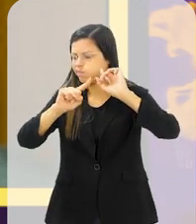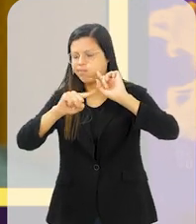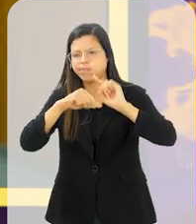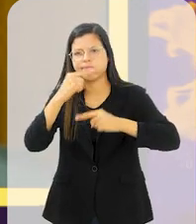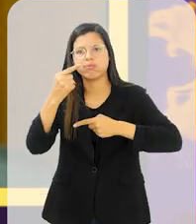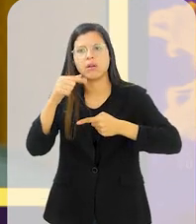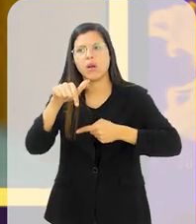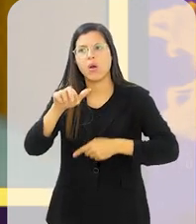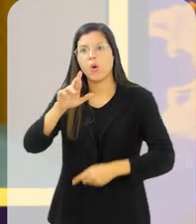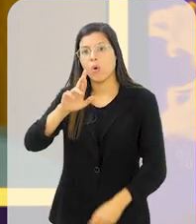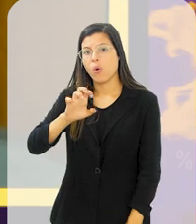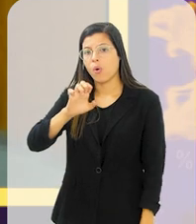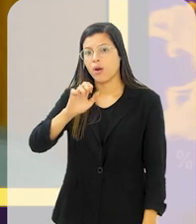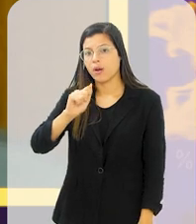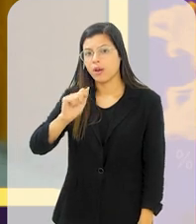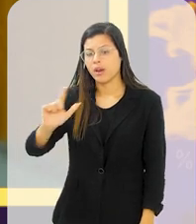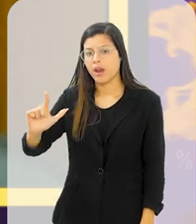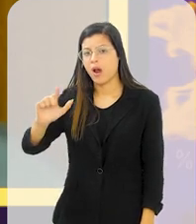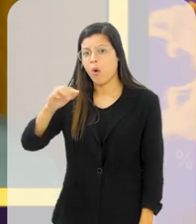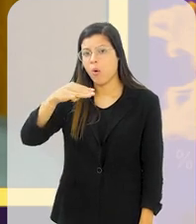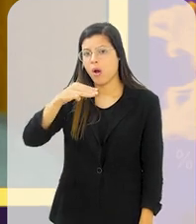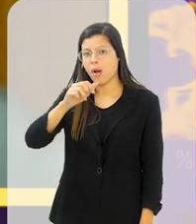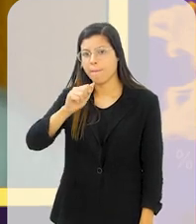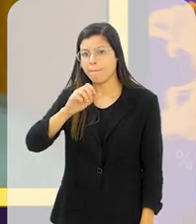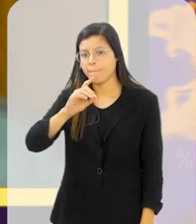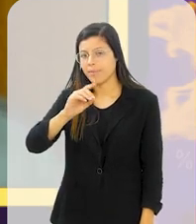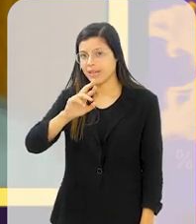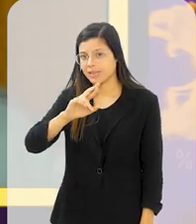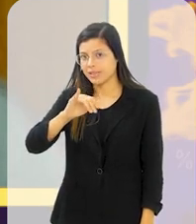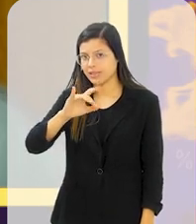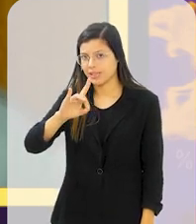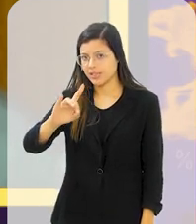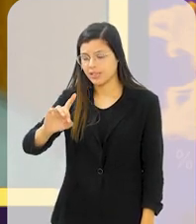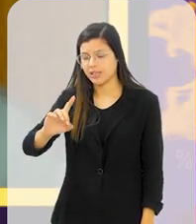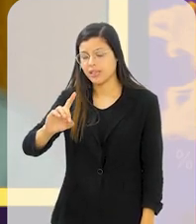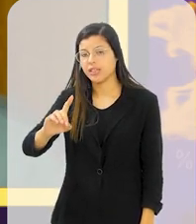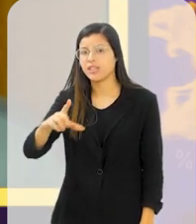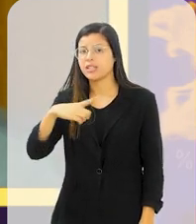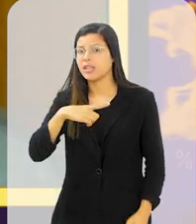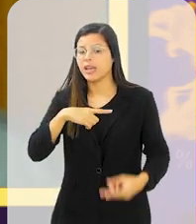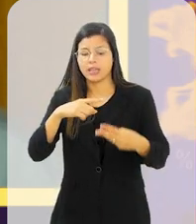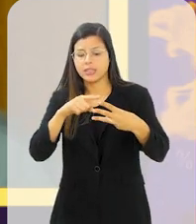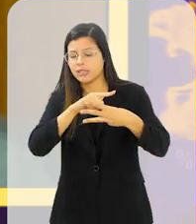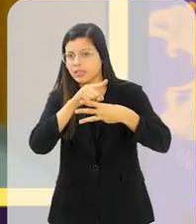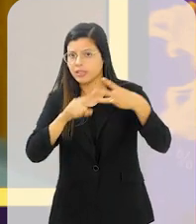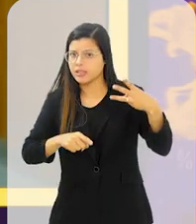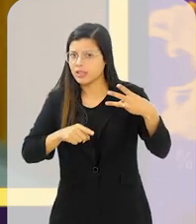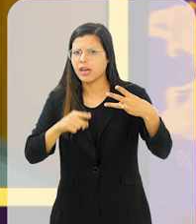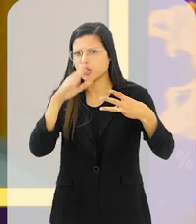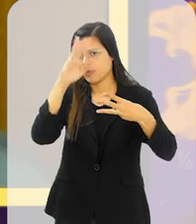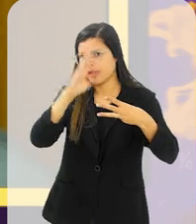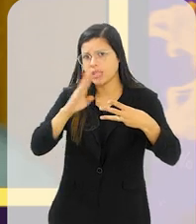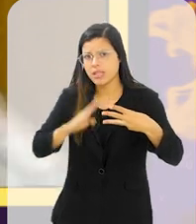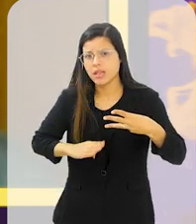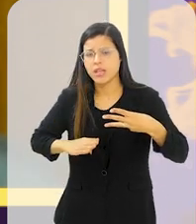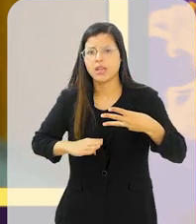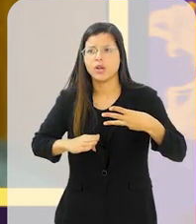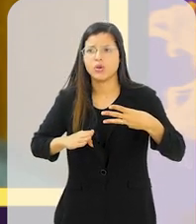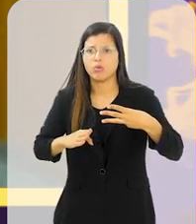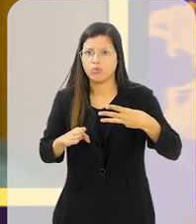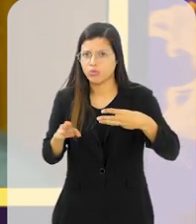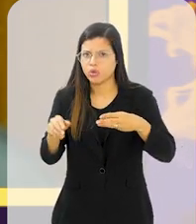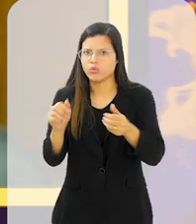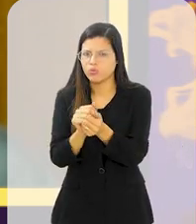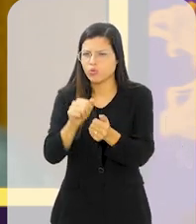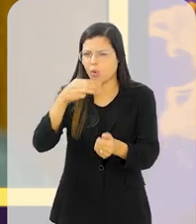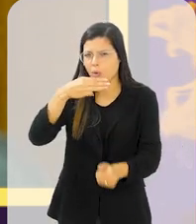clubes do mundo. O Real Madrid, que é o maior clube do mundo, tem dois jogadores, três, né, da seleção brasileira, contando o Militão. Então, só para citar um exemplo,